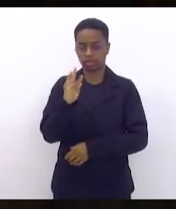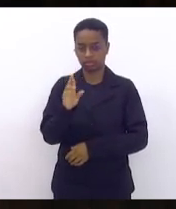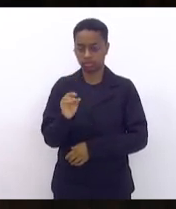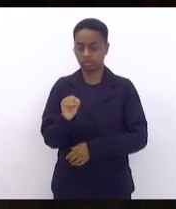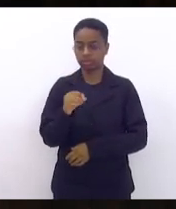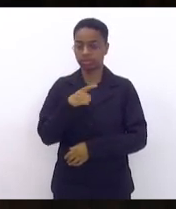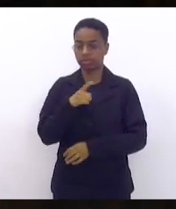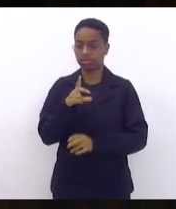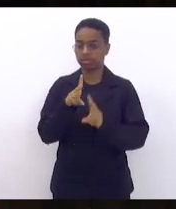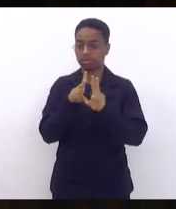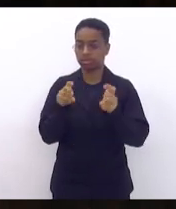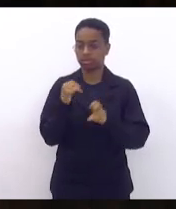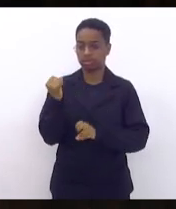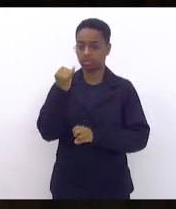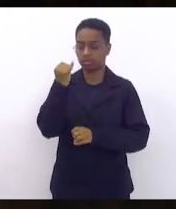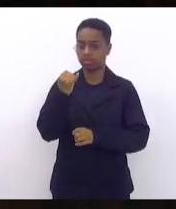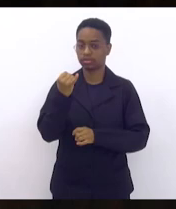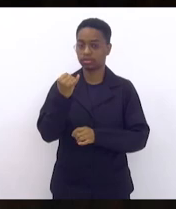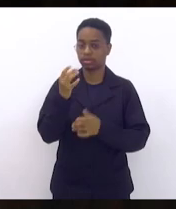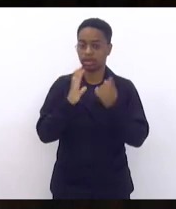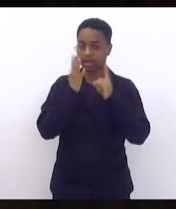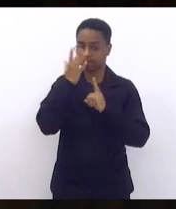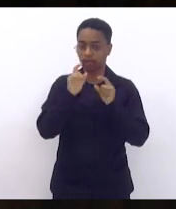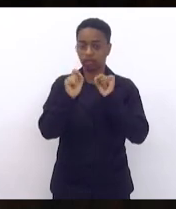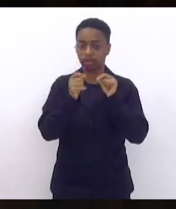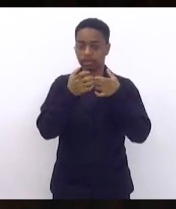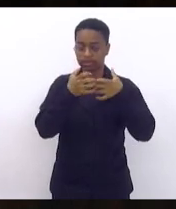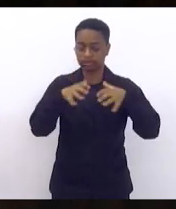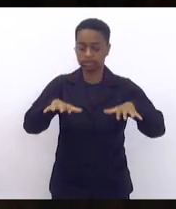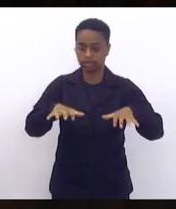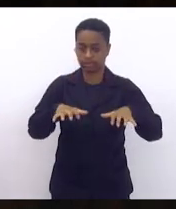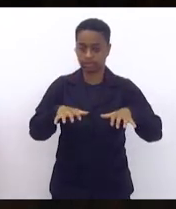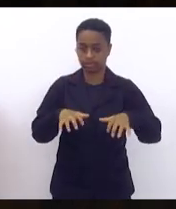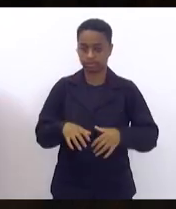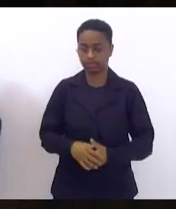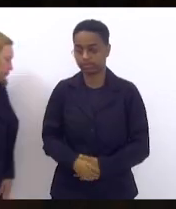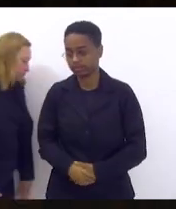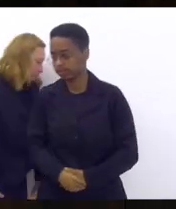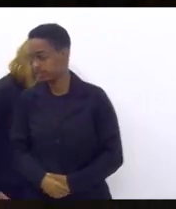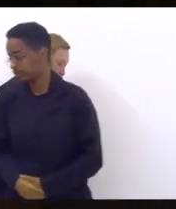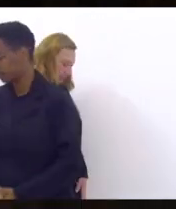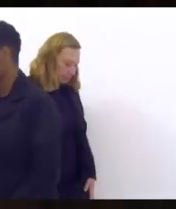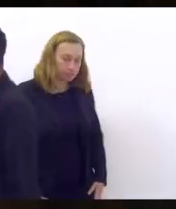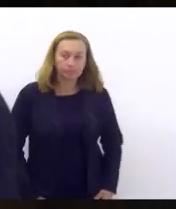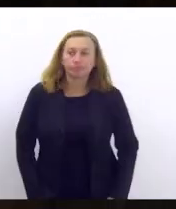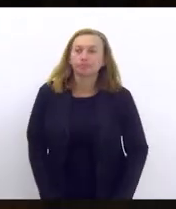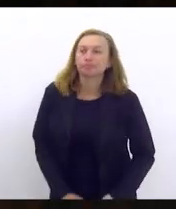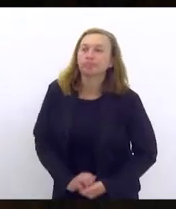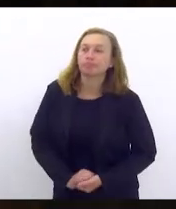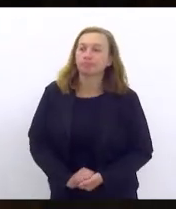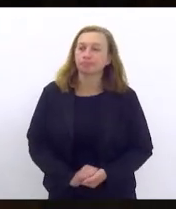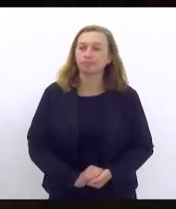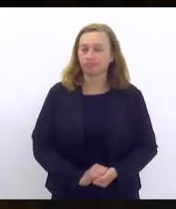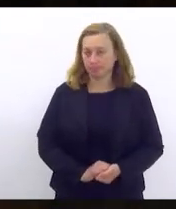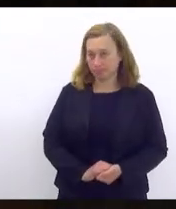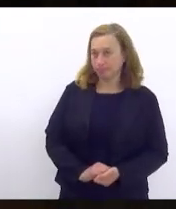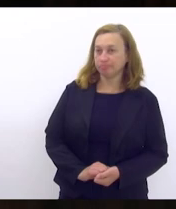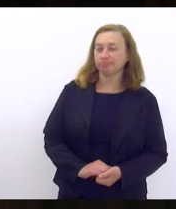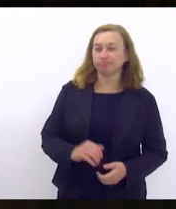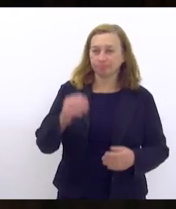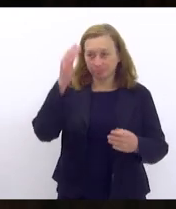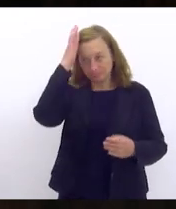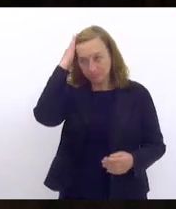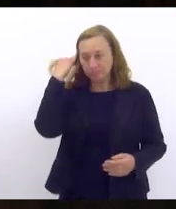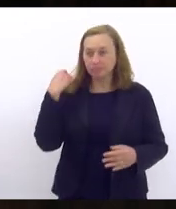carnaval é descentralização os desfiles da Intendente Magalhães chamam